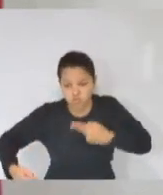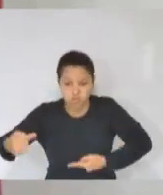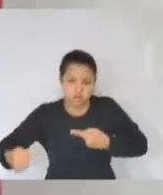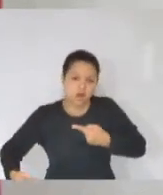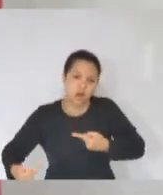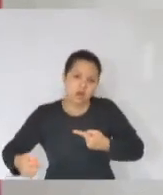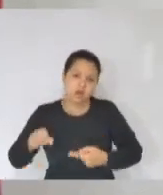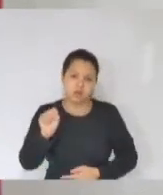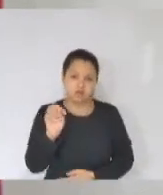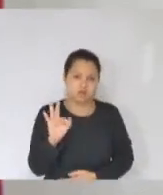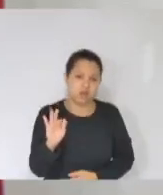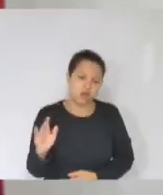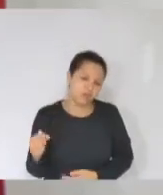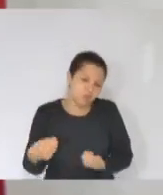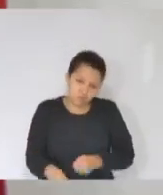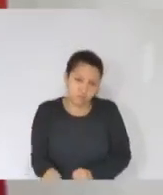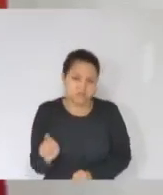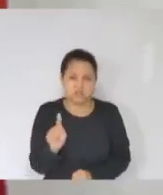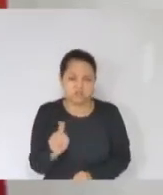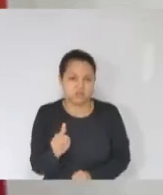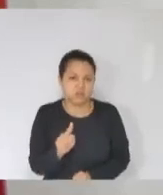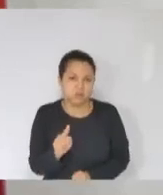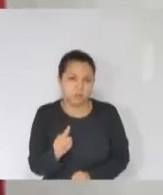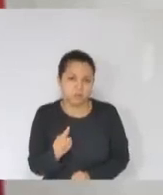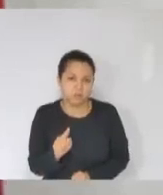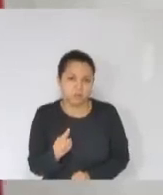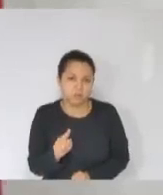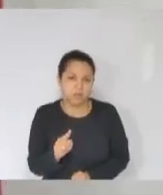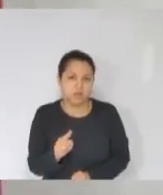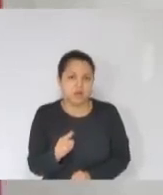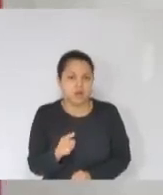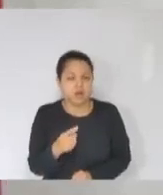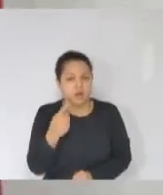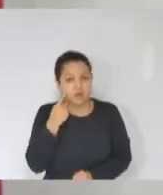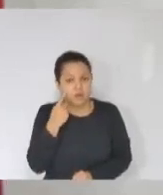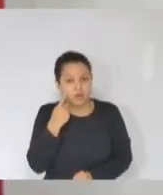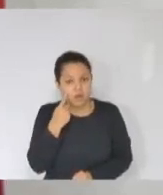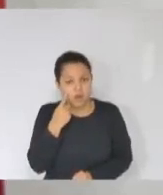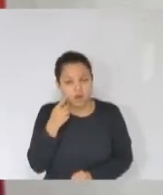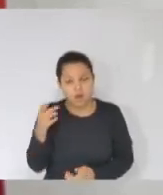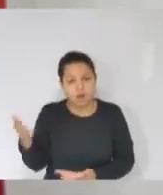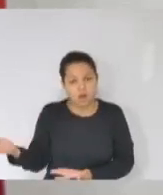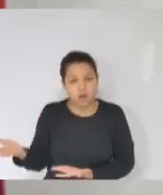Supremo Tribunal. Eu queria passar uma palavrinha ao nosso vice-prefeito.